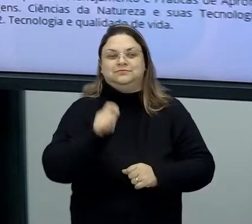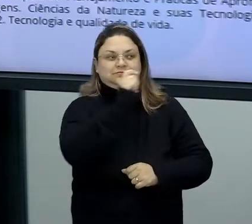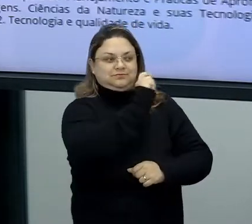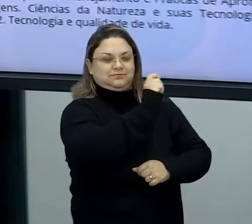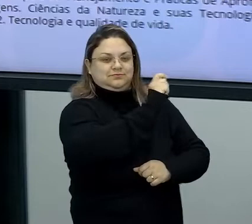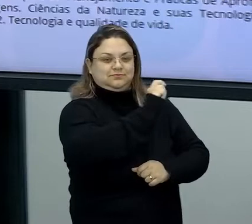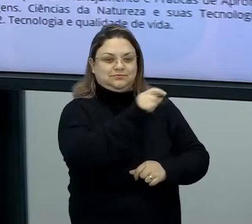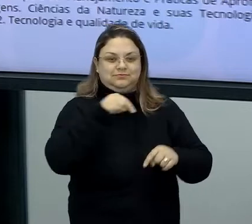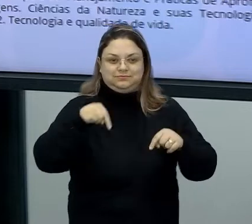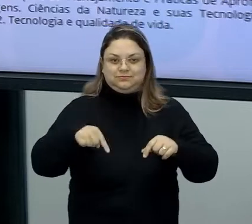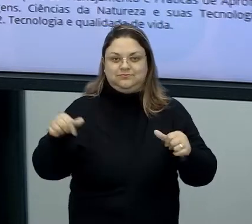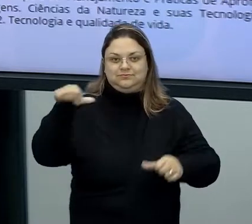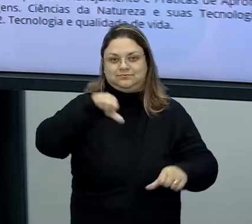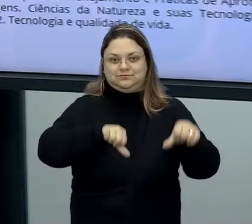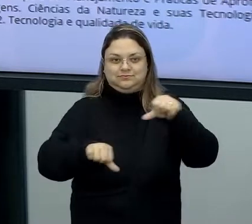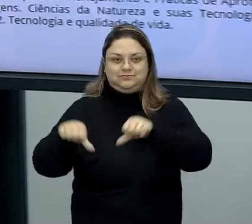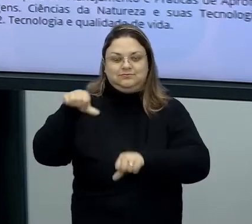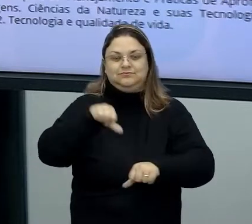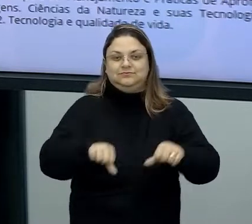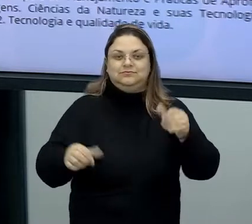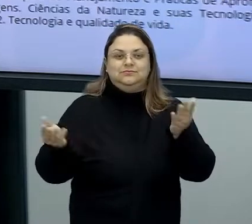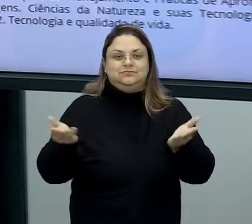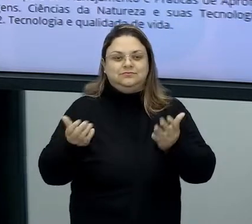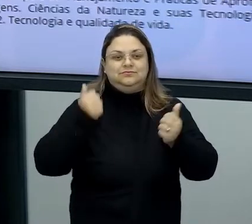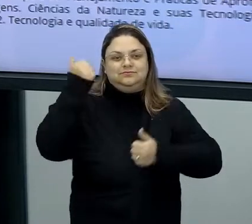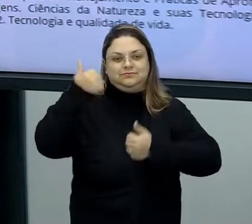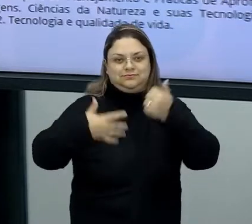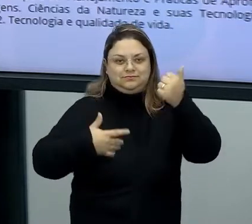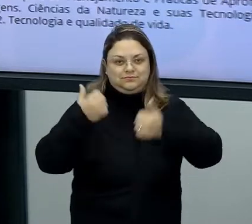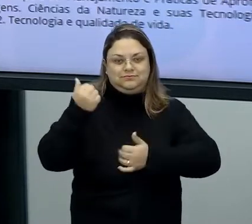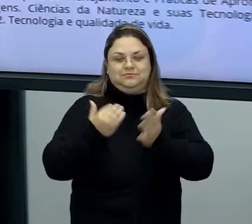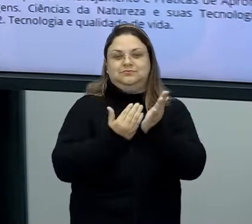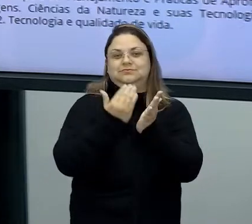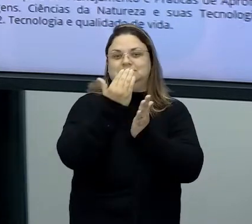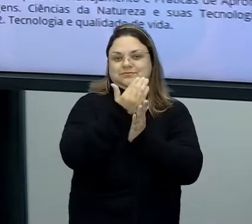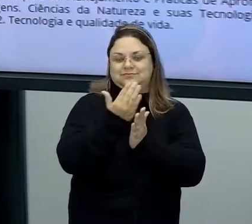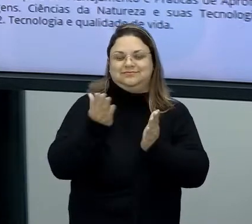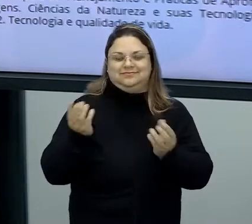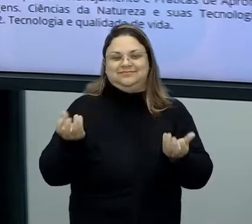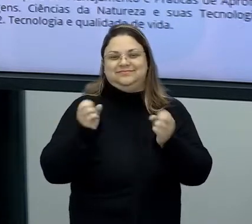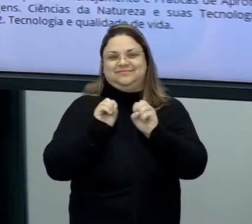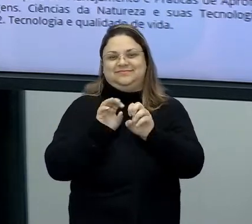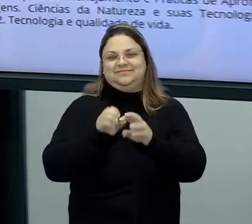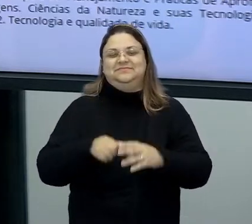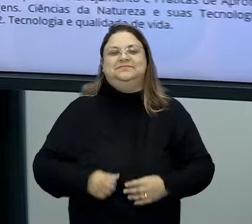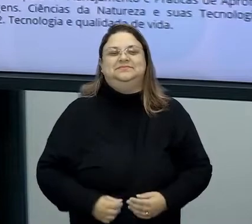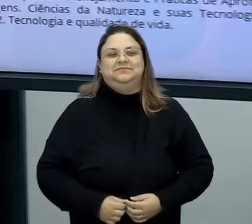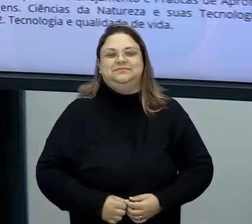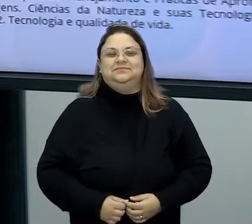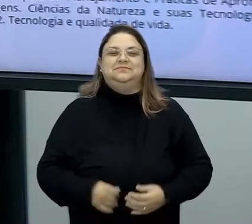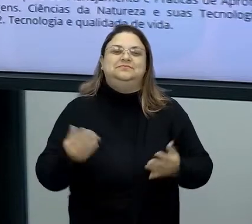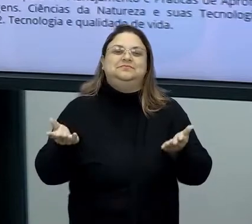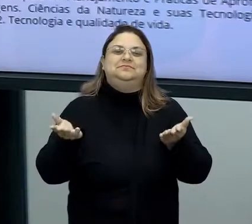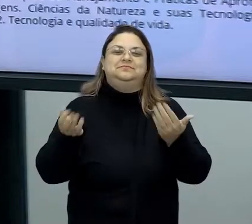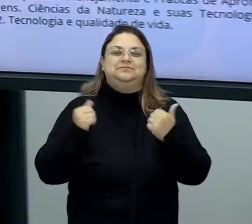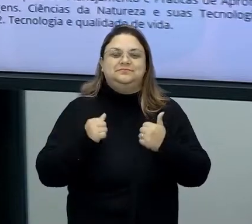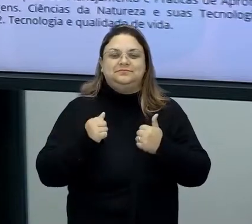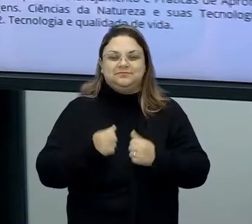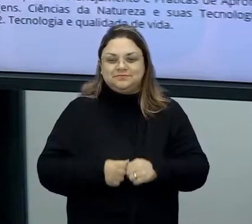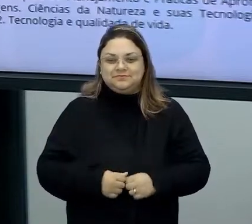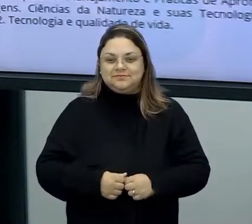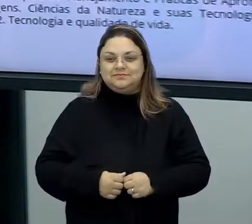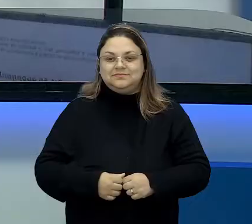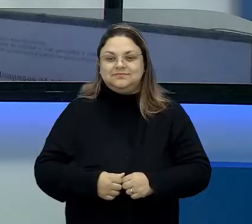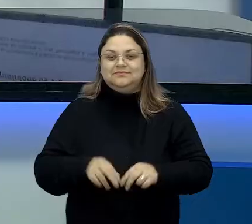também no laboratório, onde a gente vai trazer essa aula para vocês, ok? Então, voltando